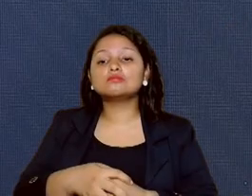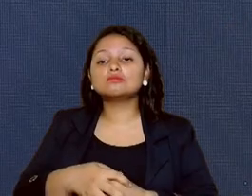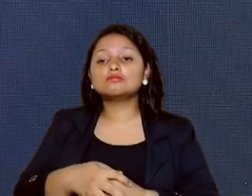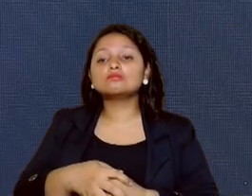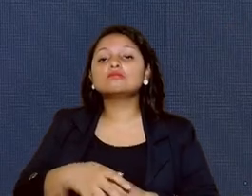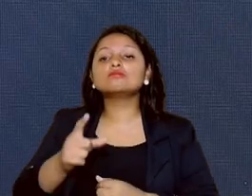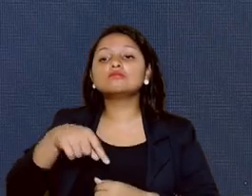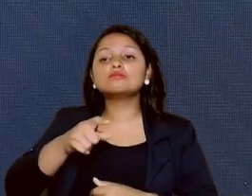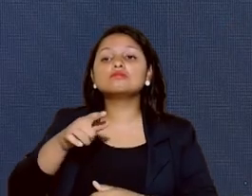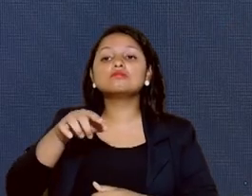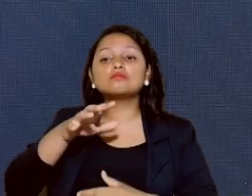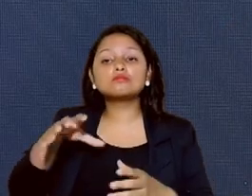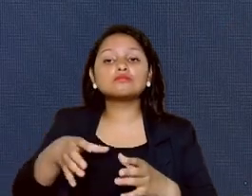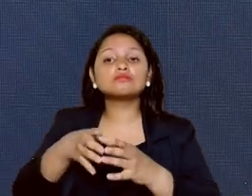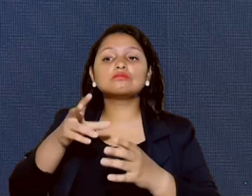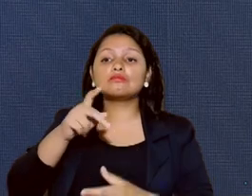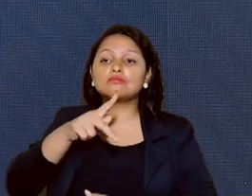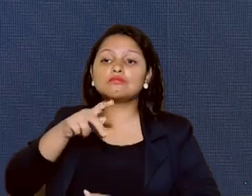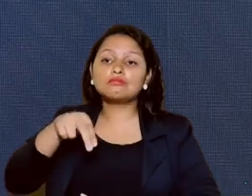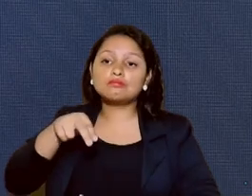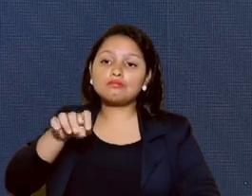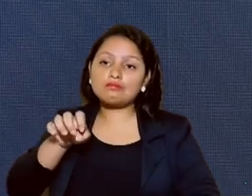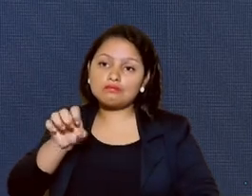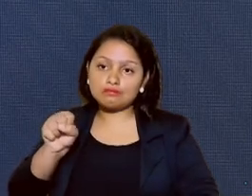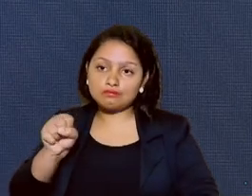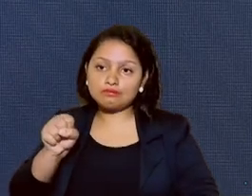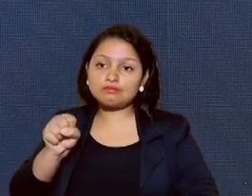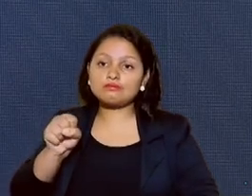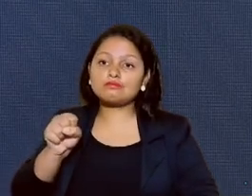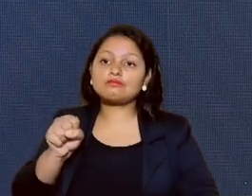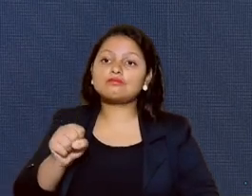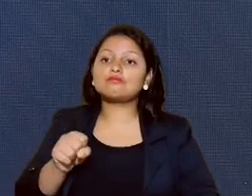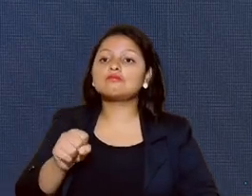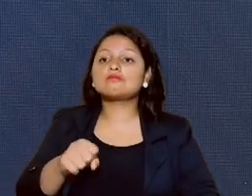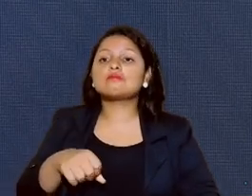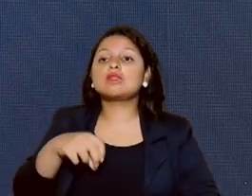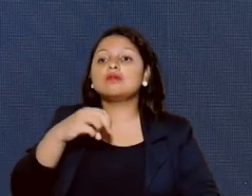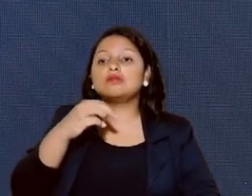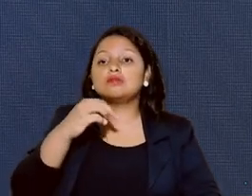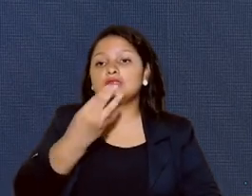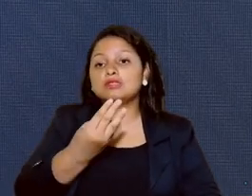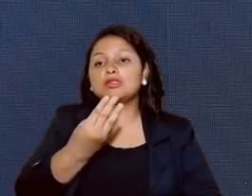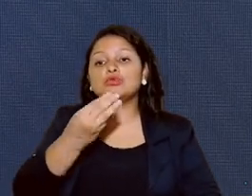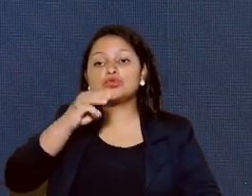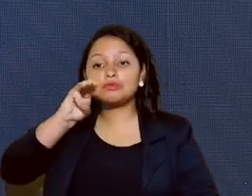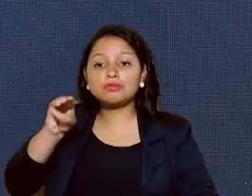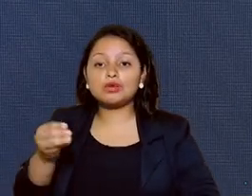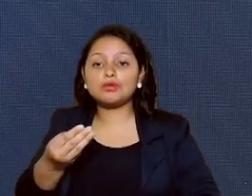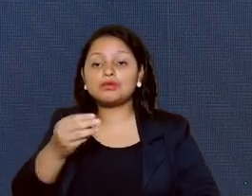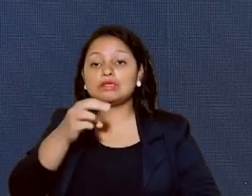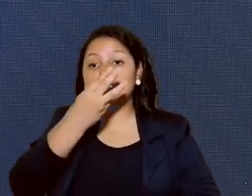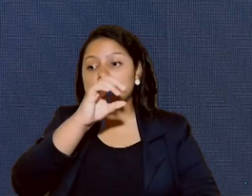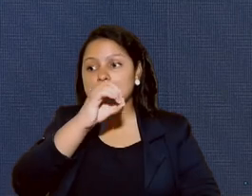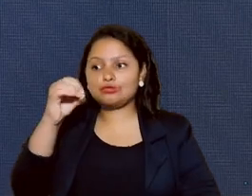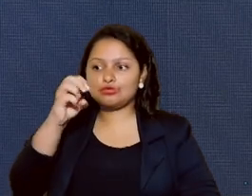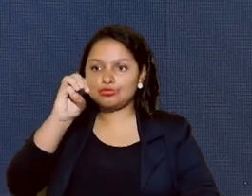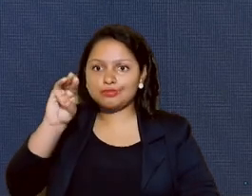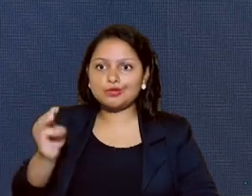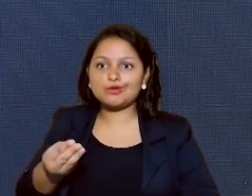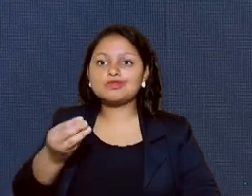que a turma fala PMs mas assim você tem pmf fator 300 milhões Que fatura 300 mil MS